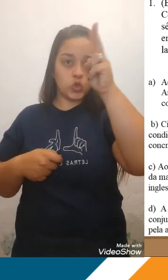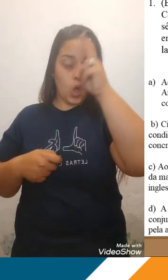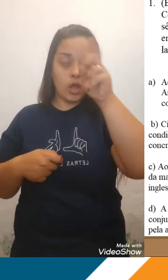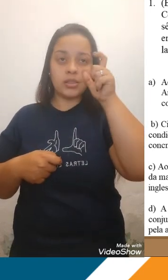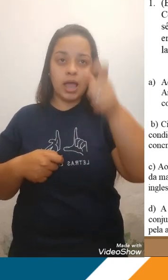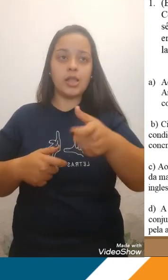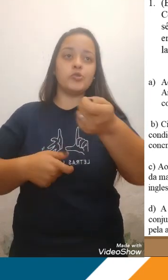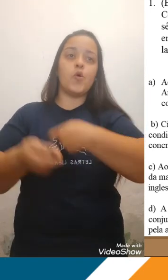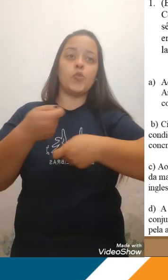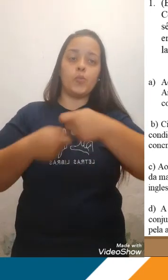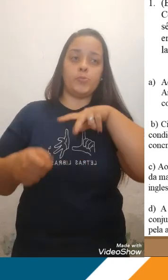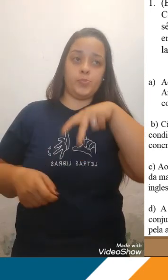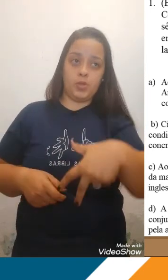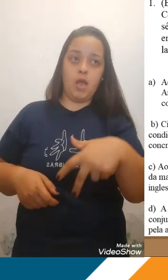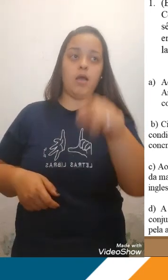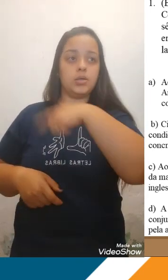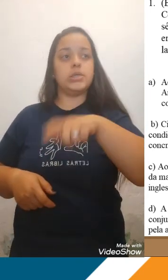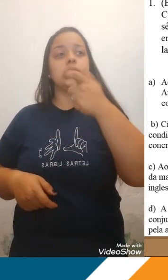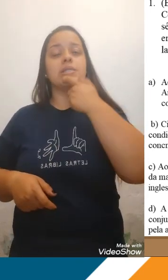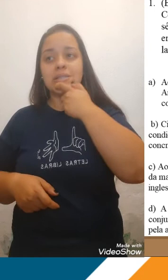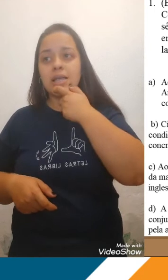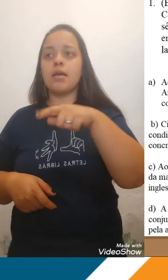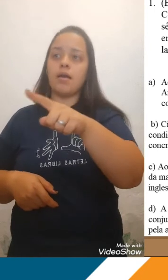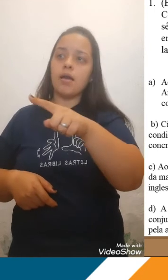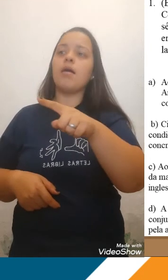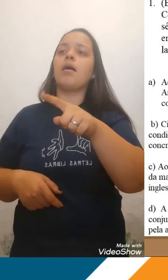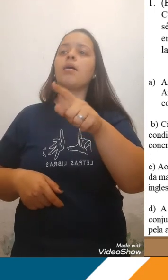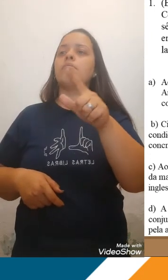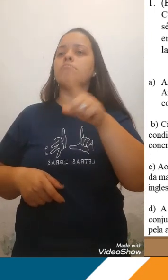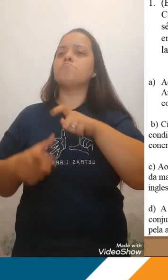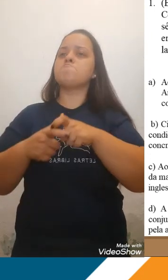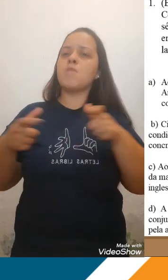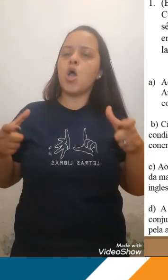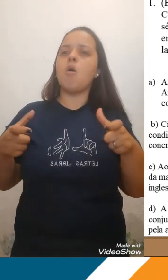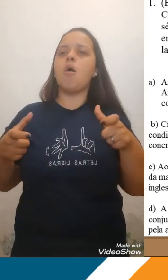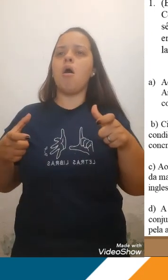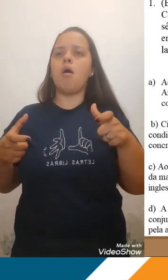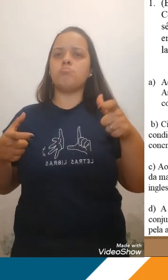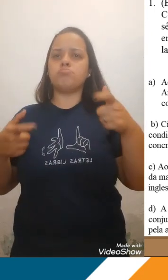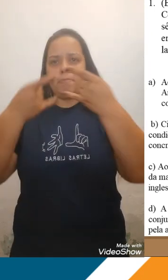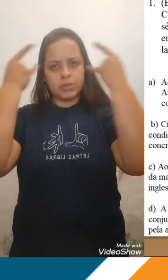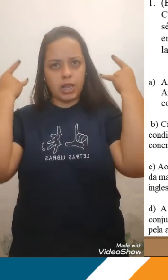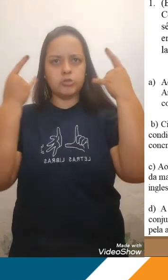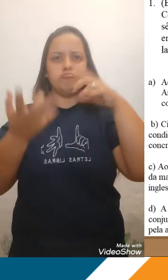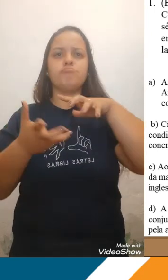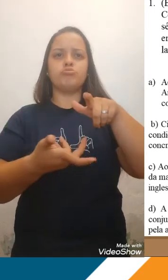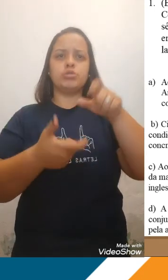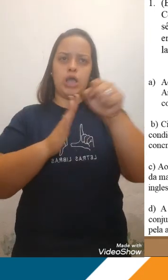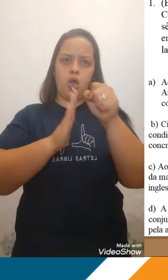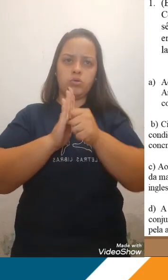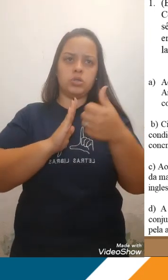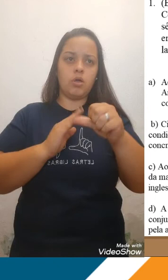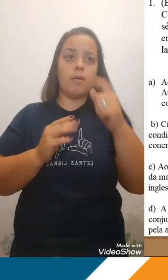históricos interesses econômicos em Portugal, a Inglaterra, na condição de maior potência capitalista mundial no século